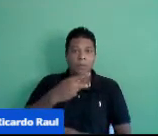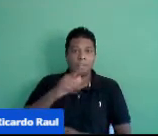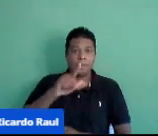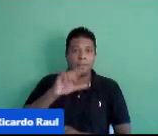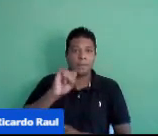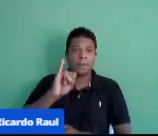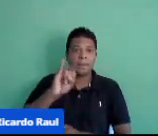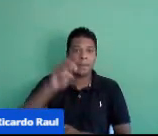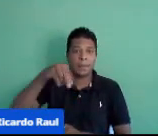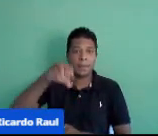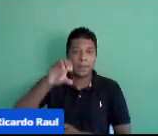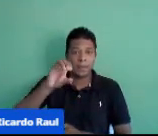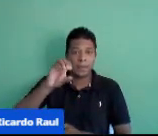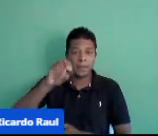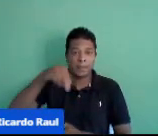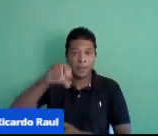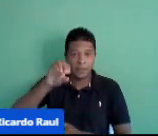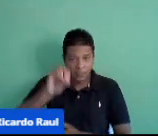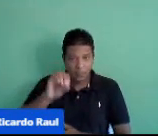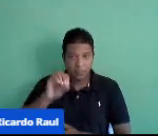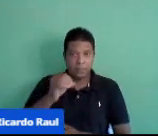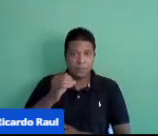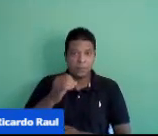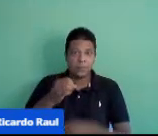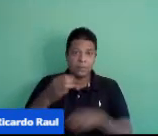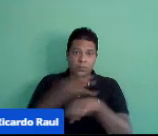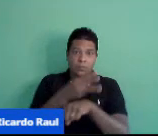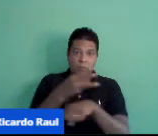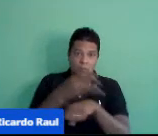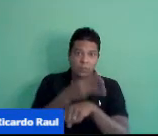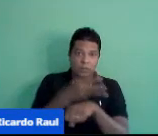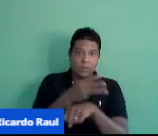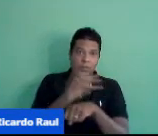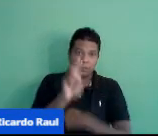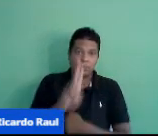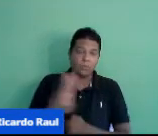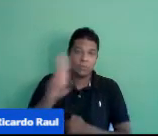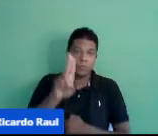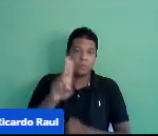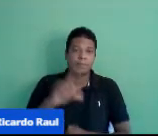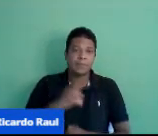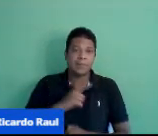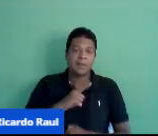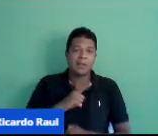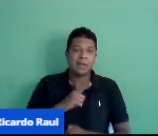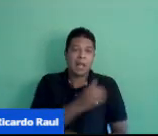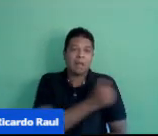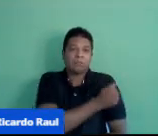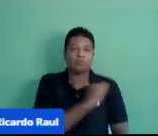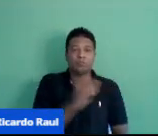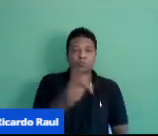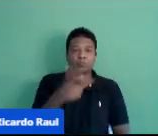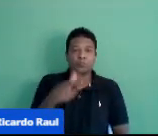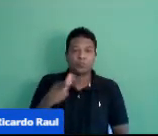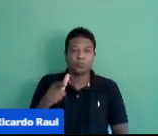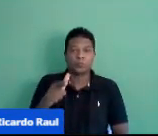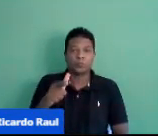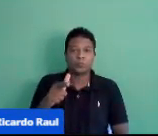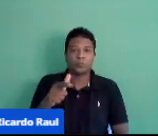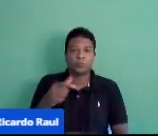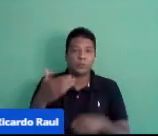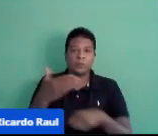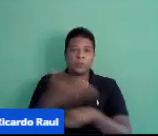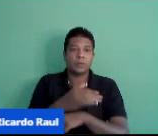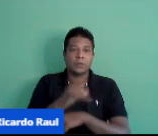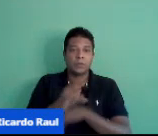E aí, sempre a mesma questão que o Carlos falou, tem alunos que não têm acesso à internet no horário